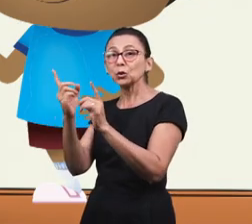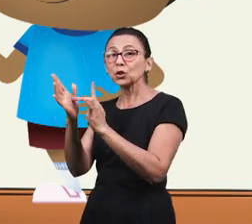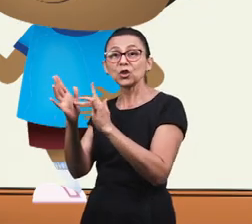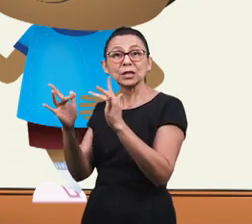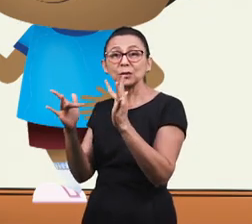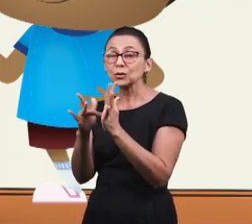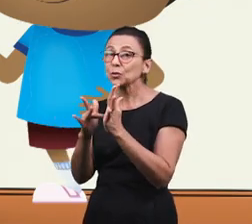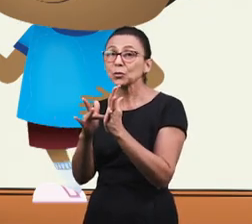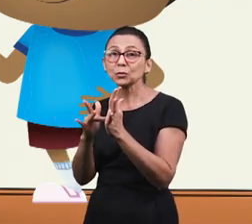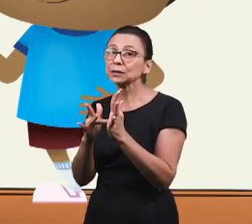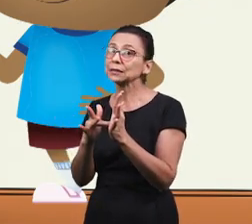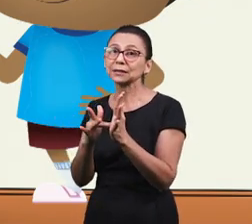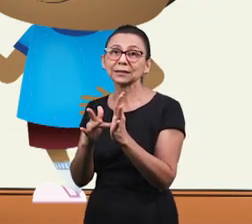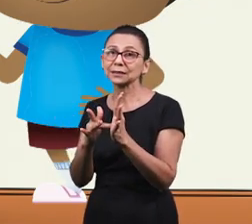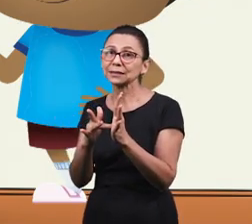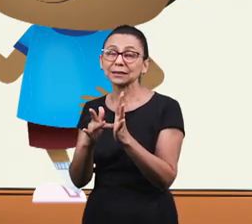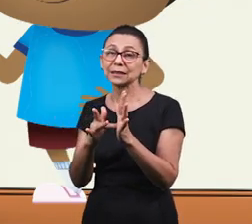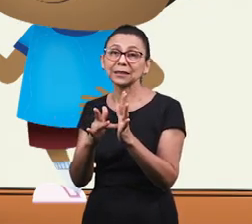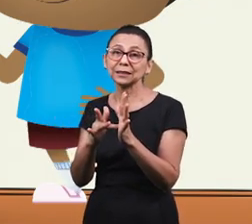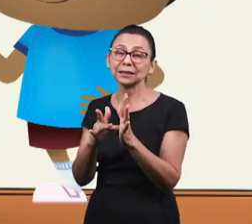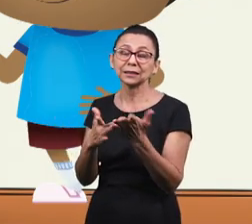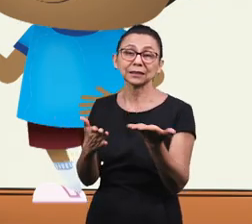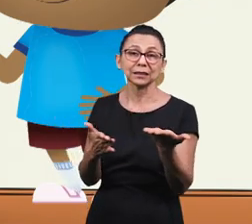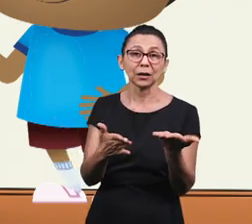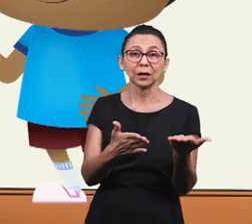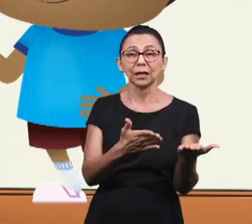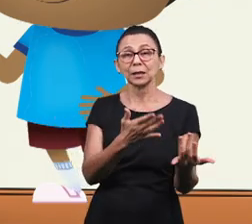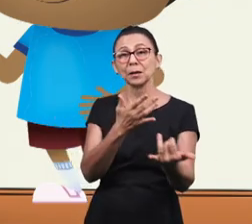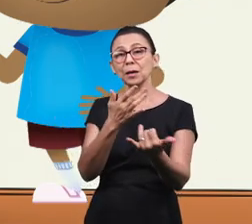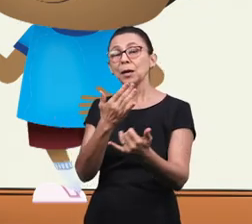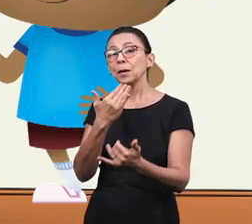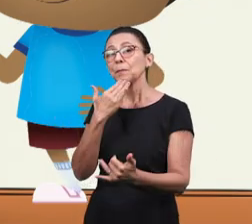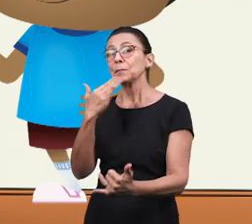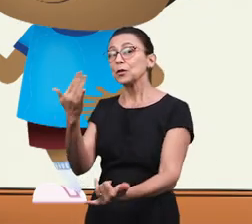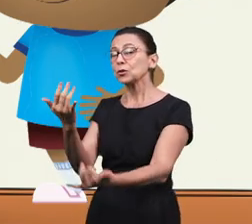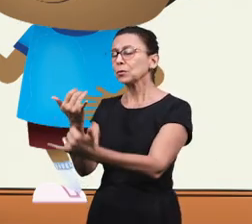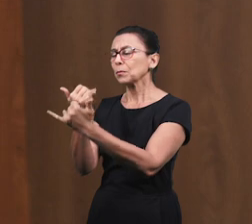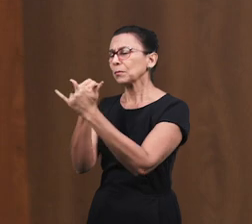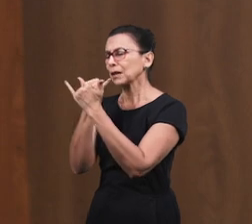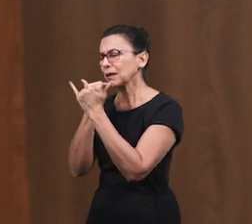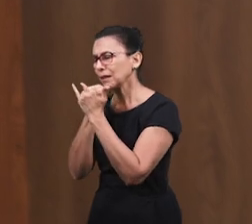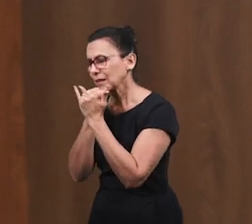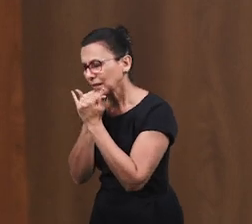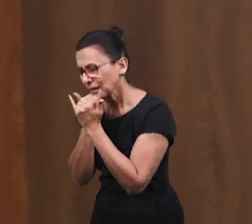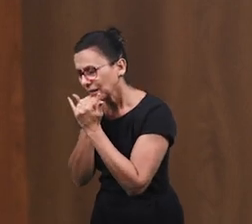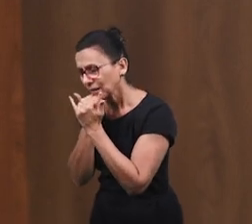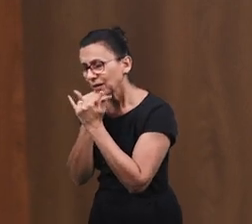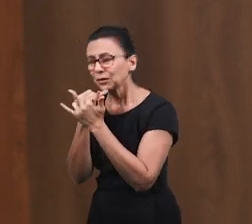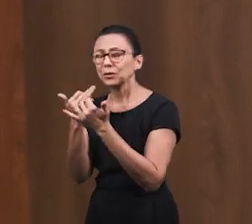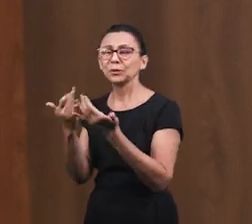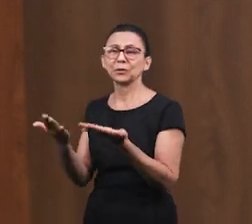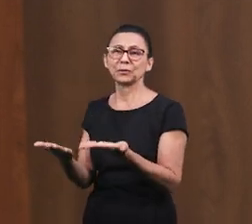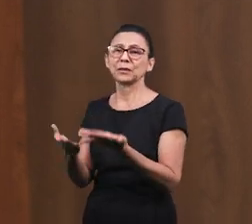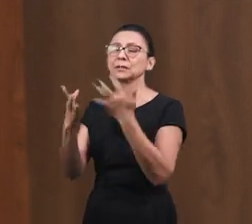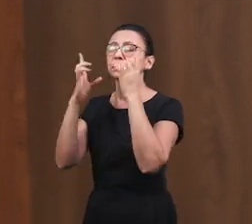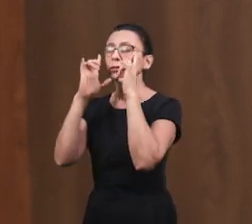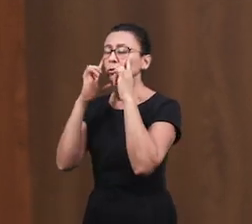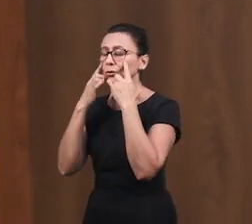pecados. Ela derramou a sua vida ali a Jesus. Ela se colocou aos pés de